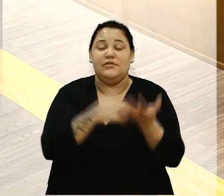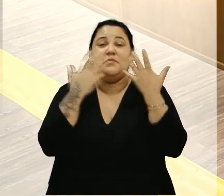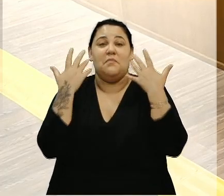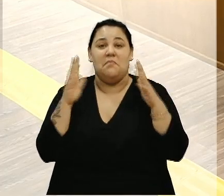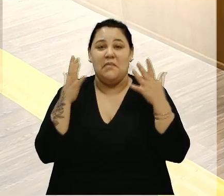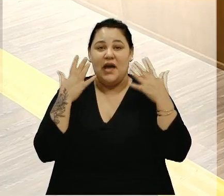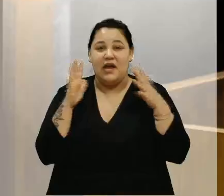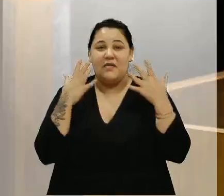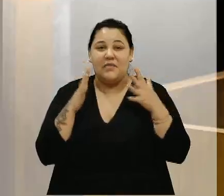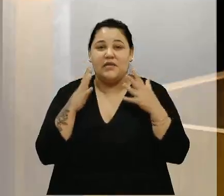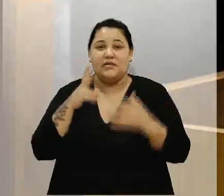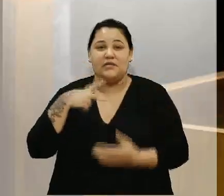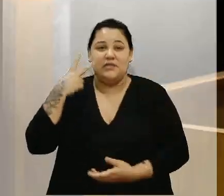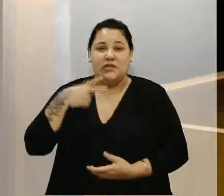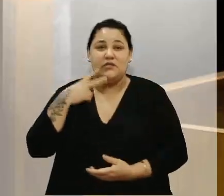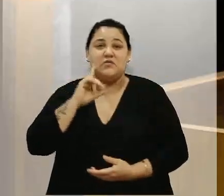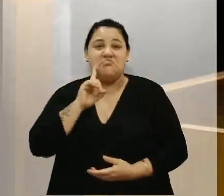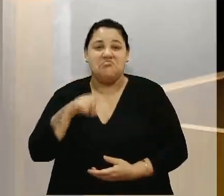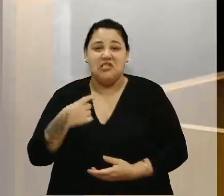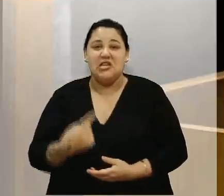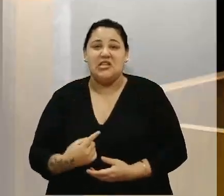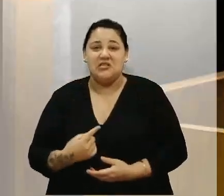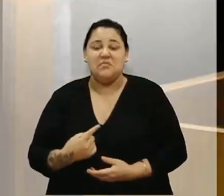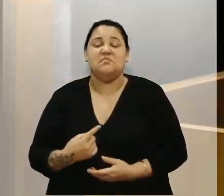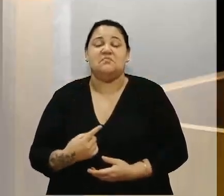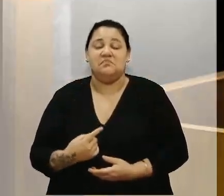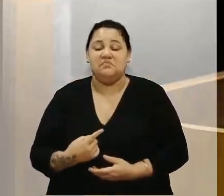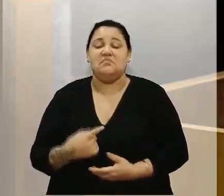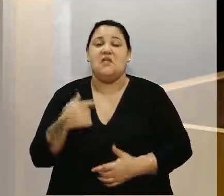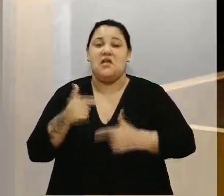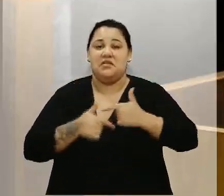vereadora Denise, parabéns, deputada Denise, pelo